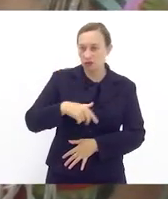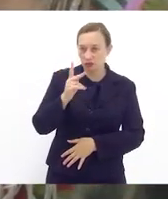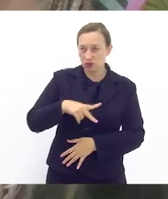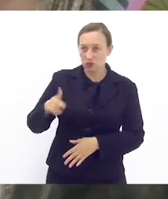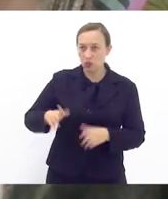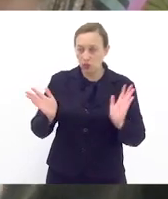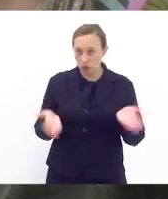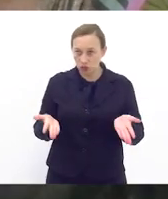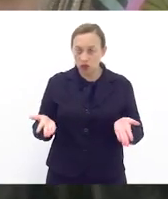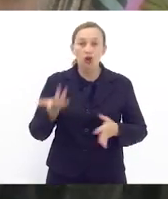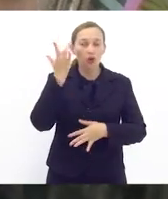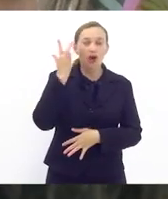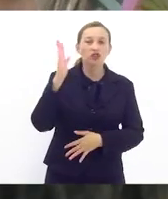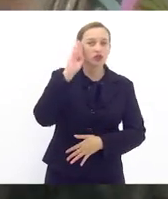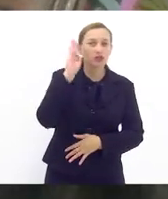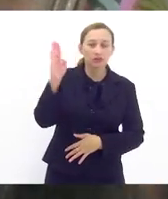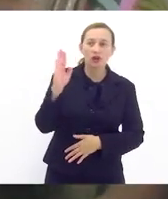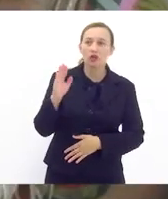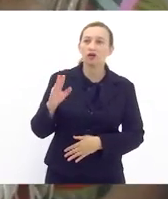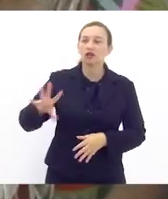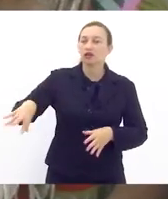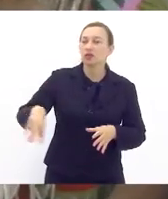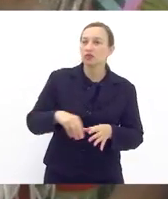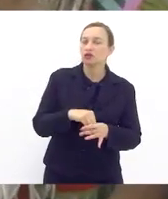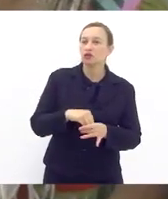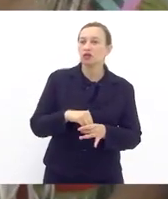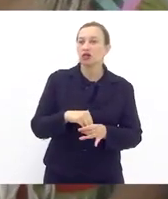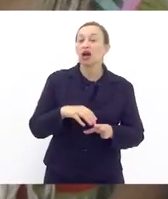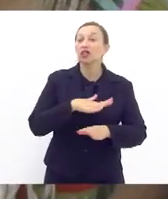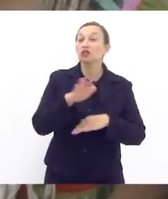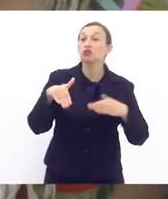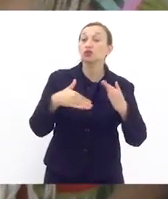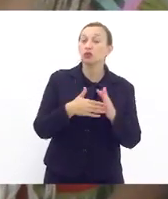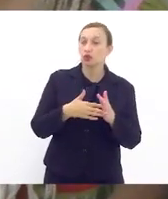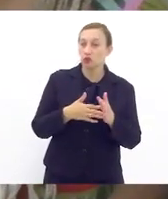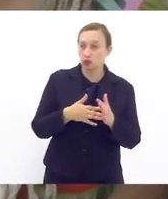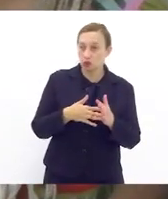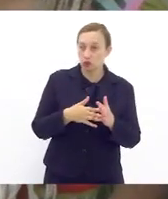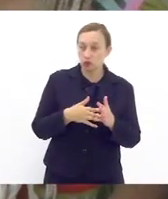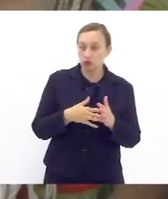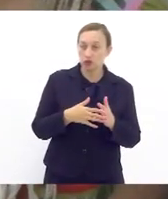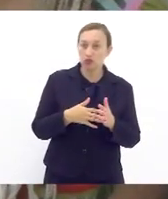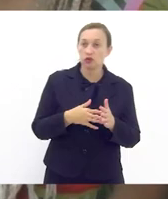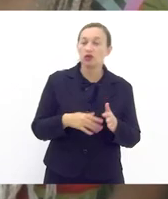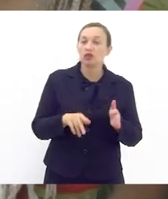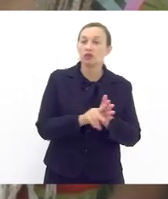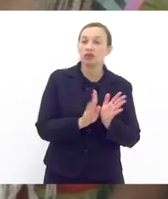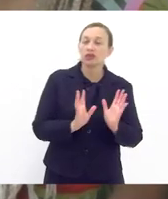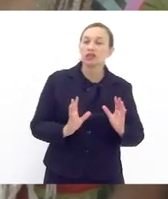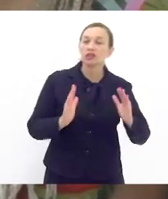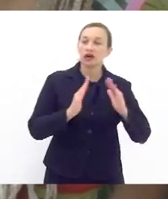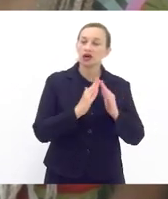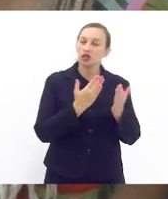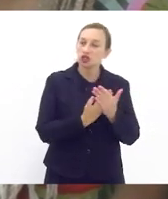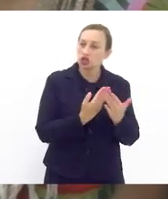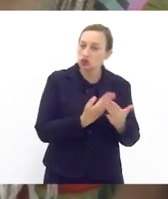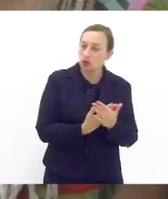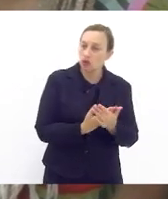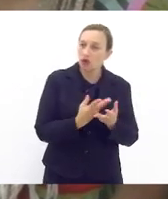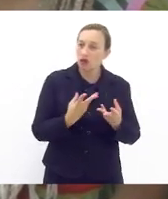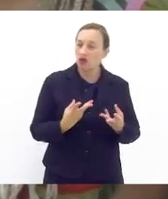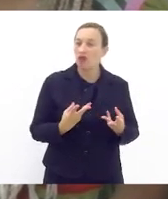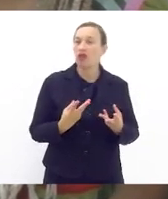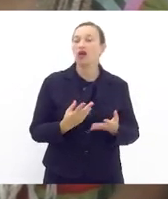acho que é fundamental a gente envolver a comunidade envolver a comunidade na sua essência vou ver